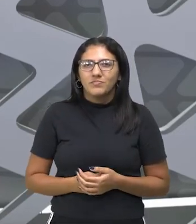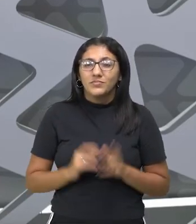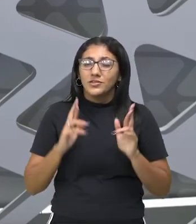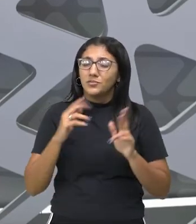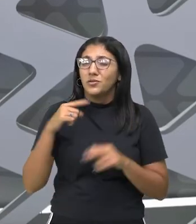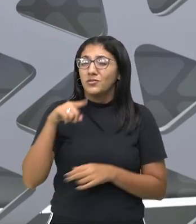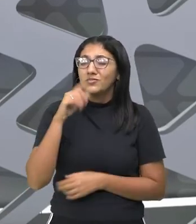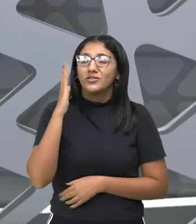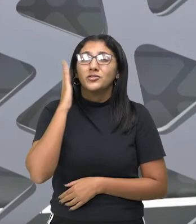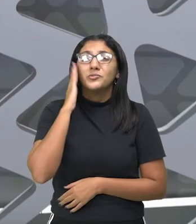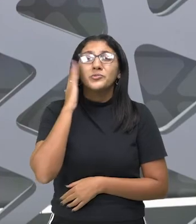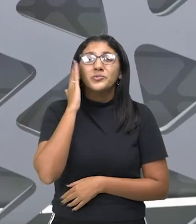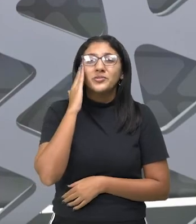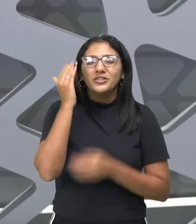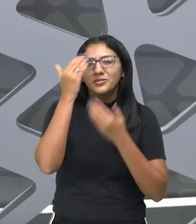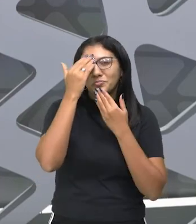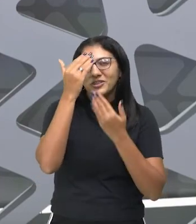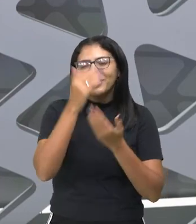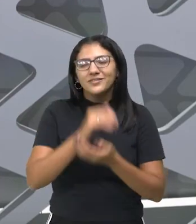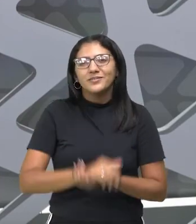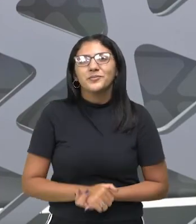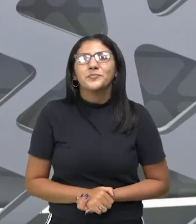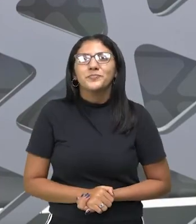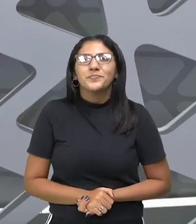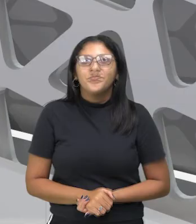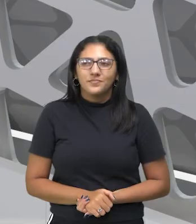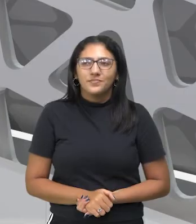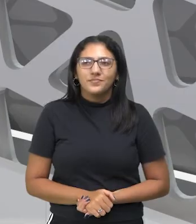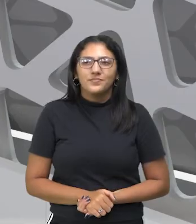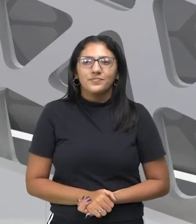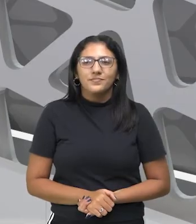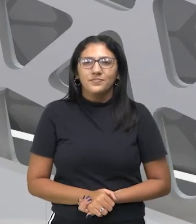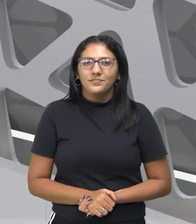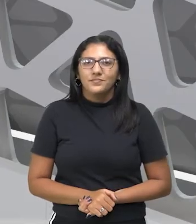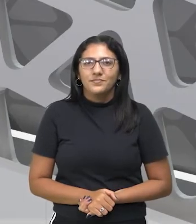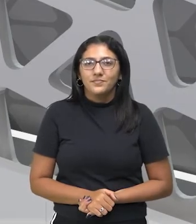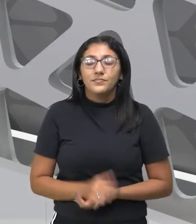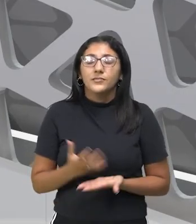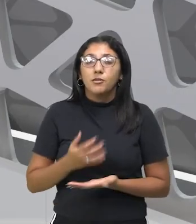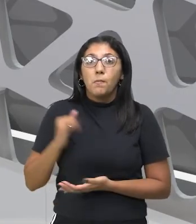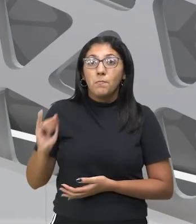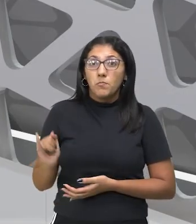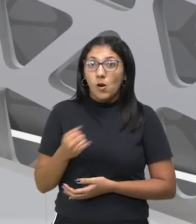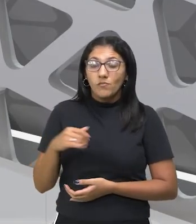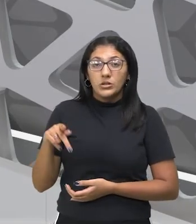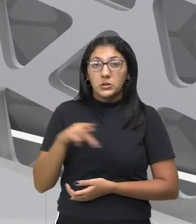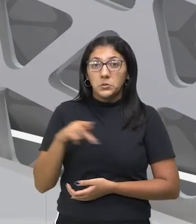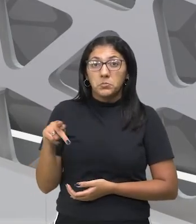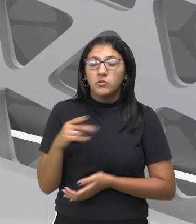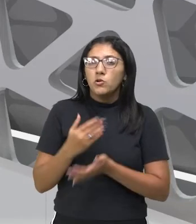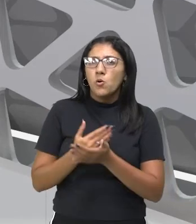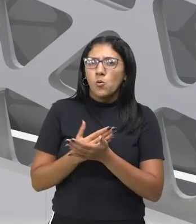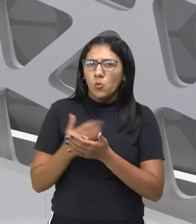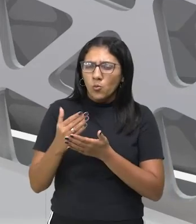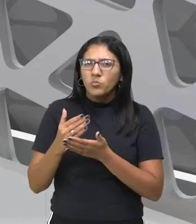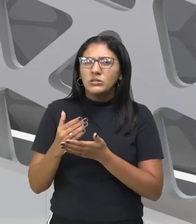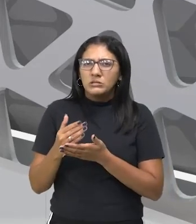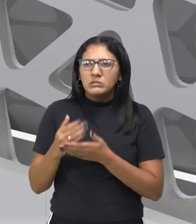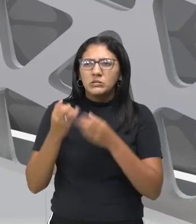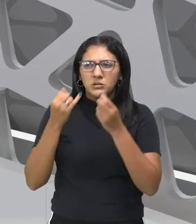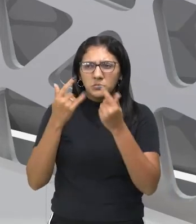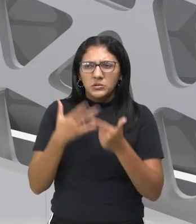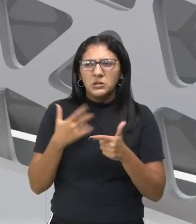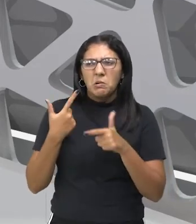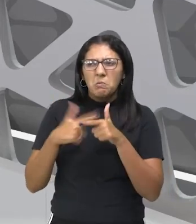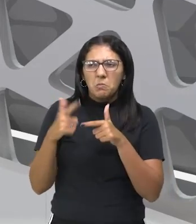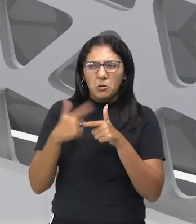tenham compreendido. Muito obrigada. Então, muito bem, aproveitando aí que a professora começou a falar desse desastre que